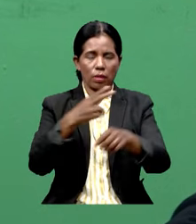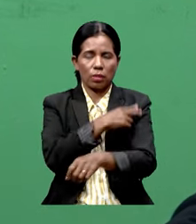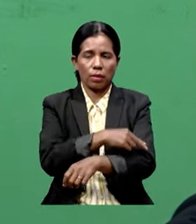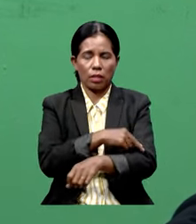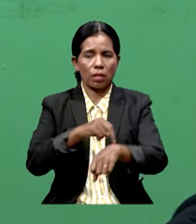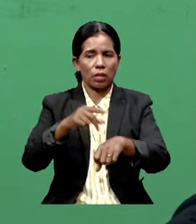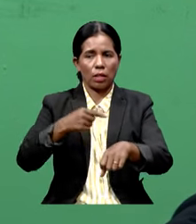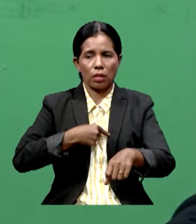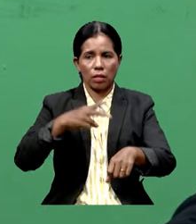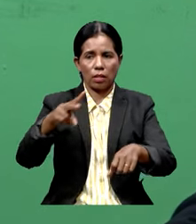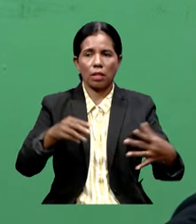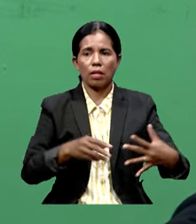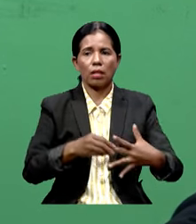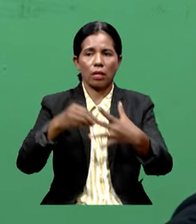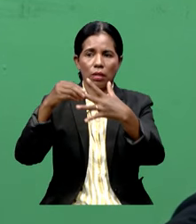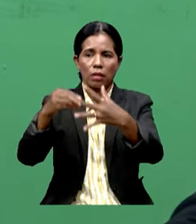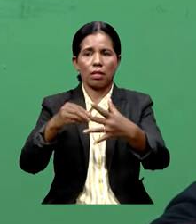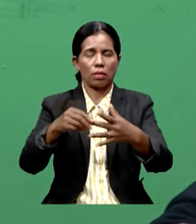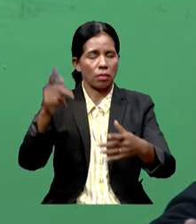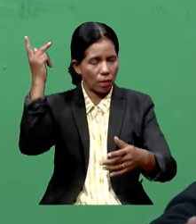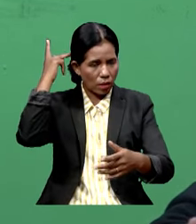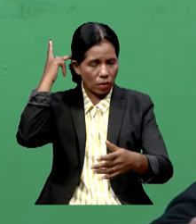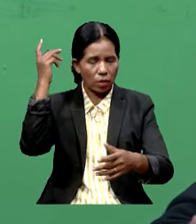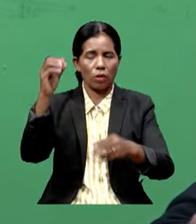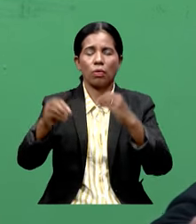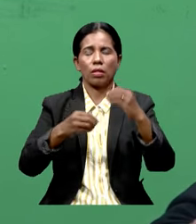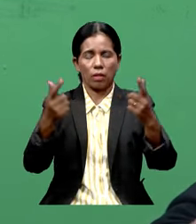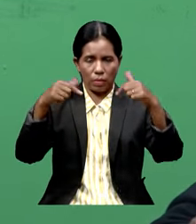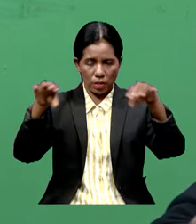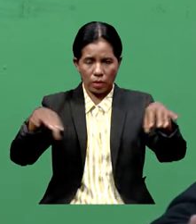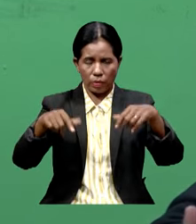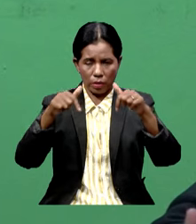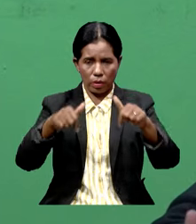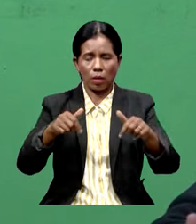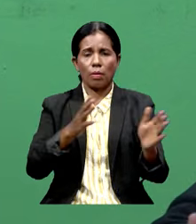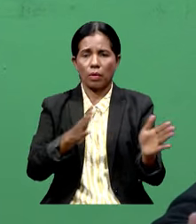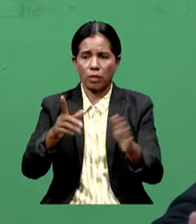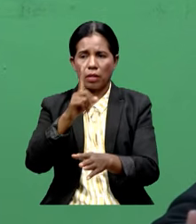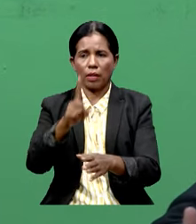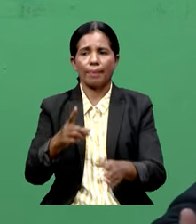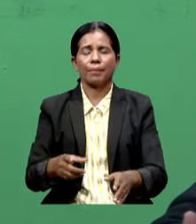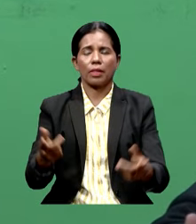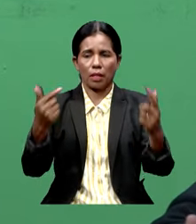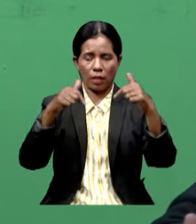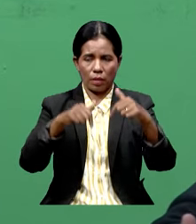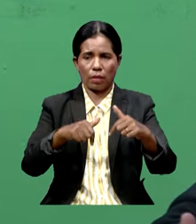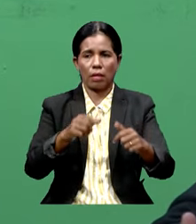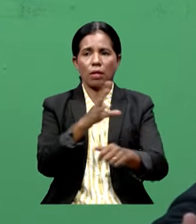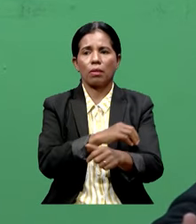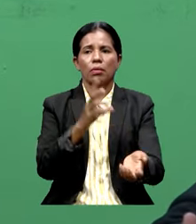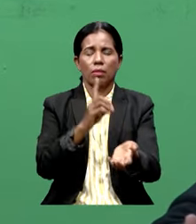Guido Valadares anesa especialis neurologia. Wan hirania mai servisu ihane liusi prosesu ira inia mai honia